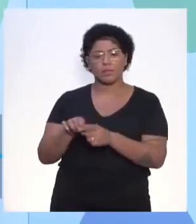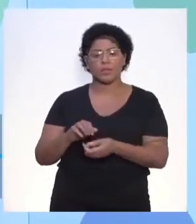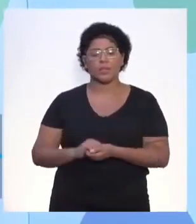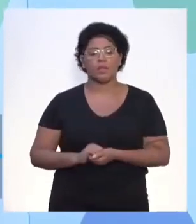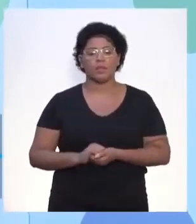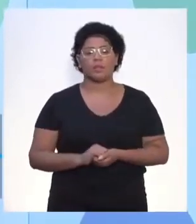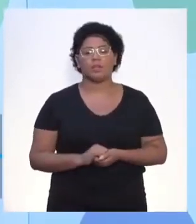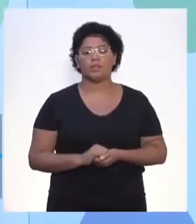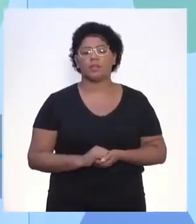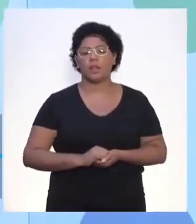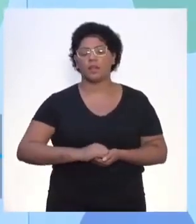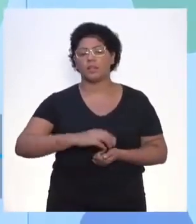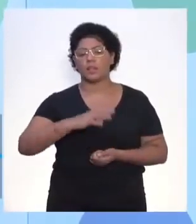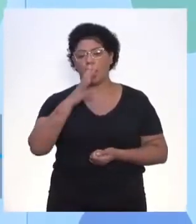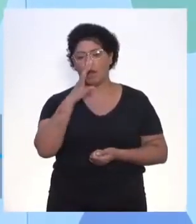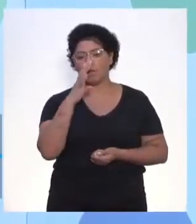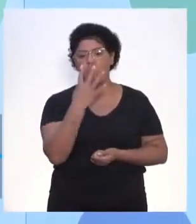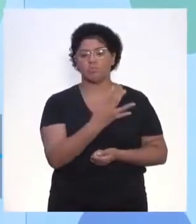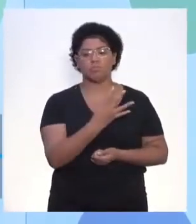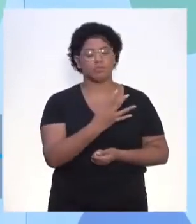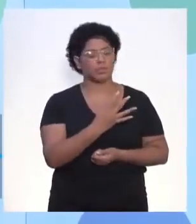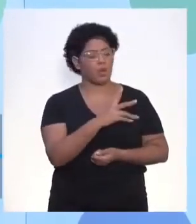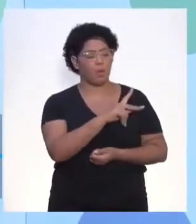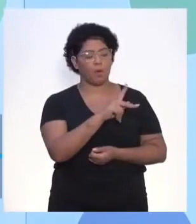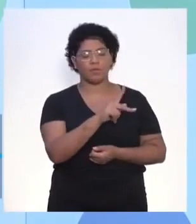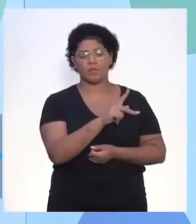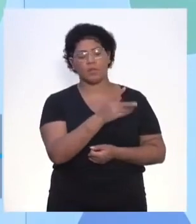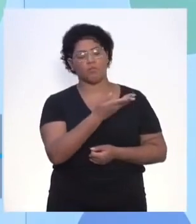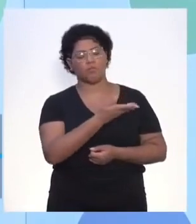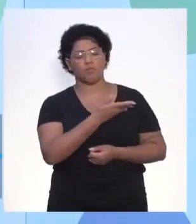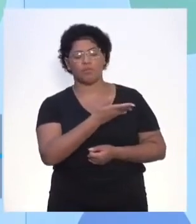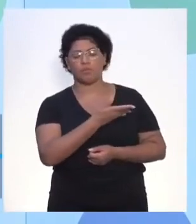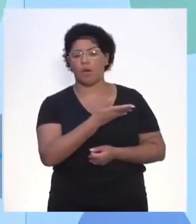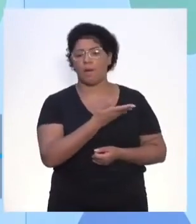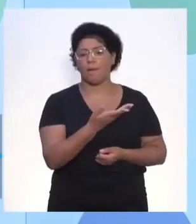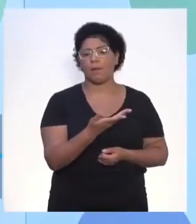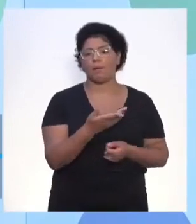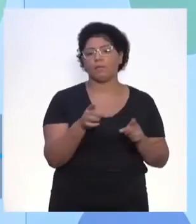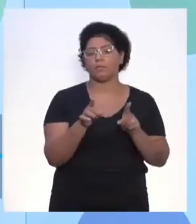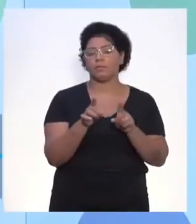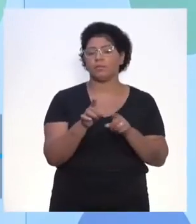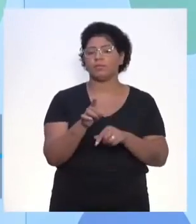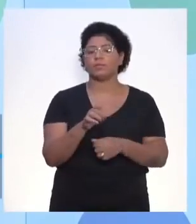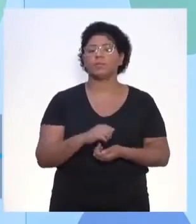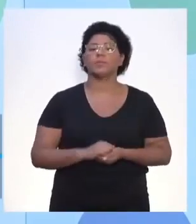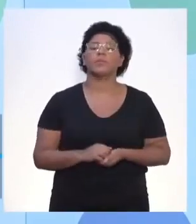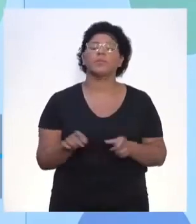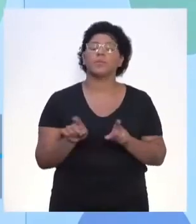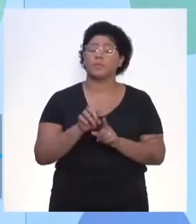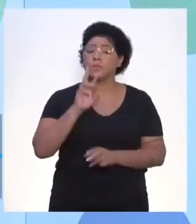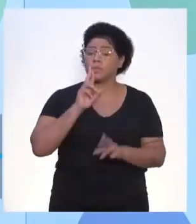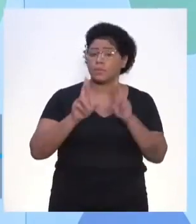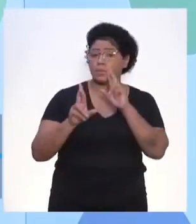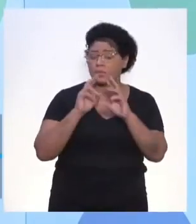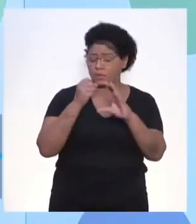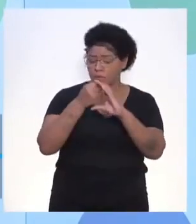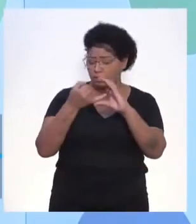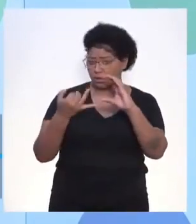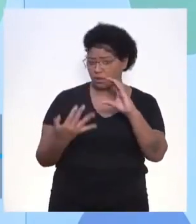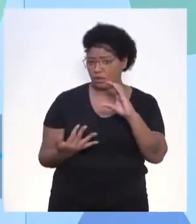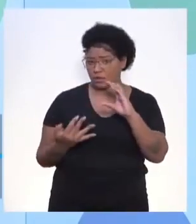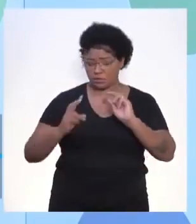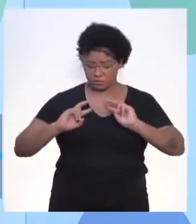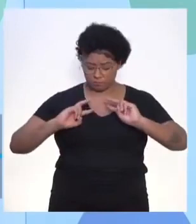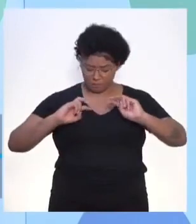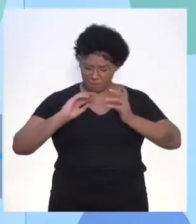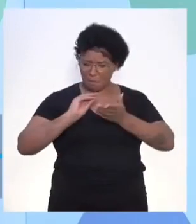características psicológicas, né? Alegre, feliz, amiga, leal, né? As características físicas faltaram um